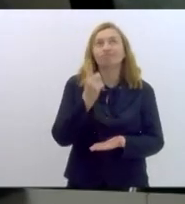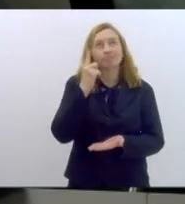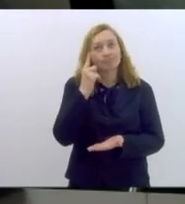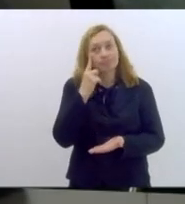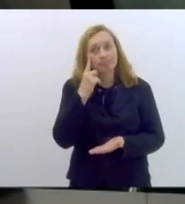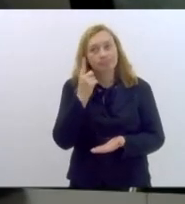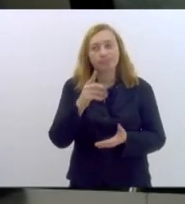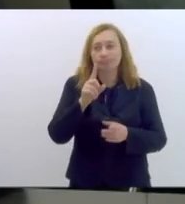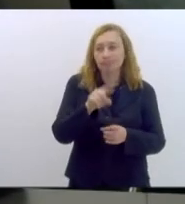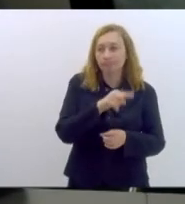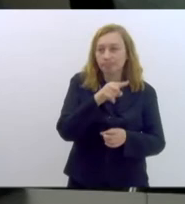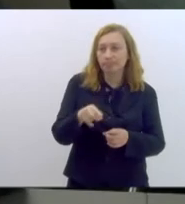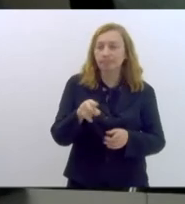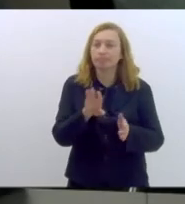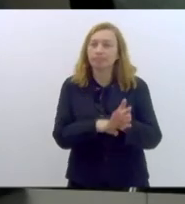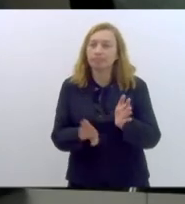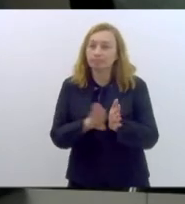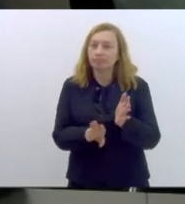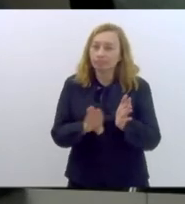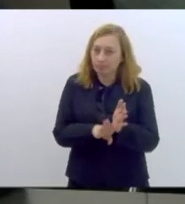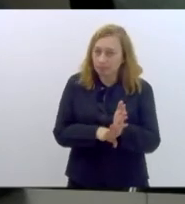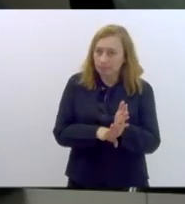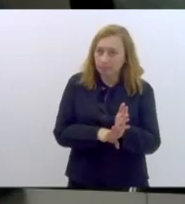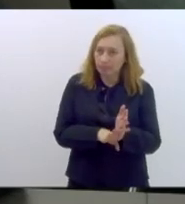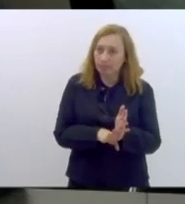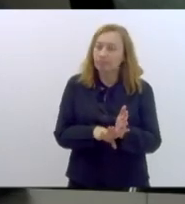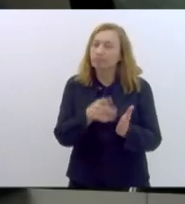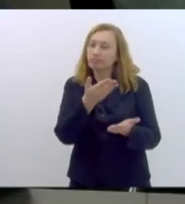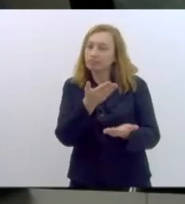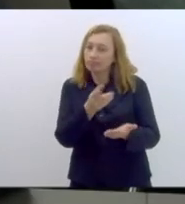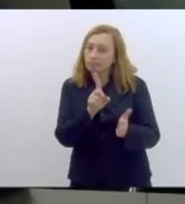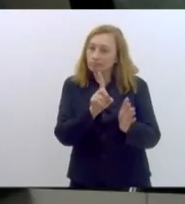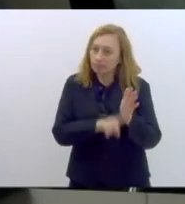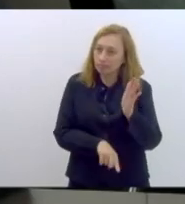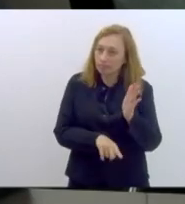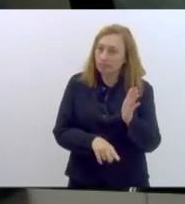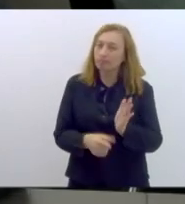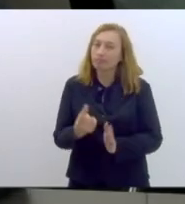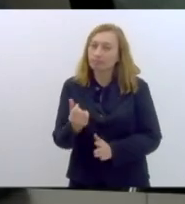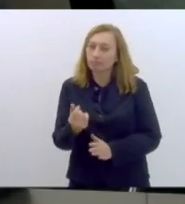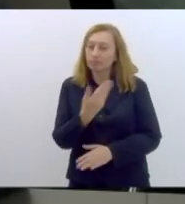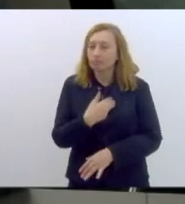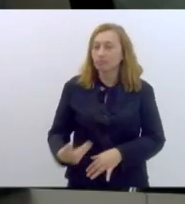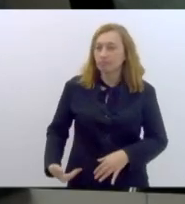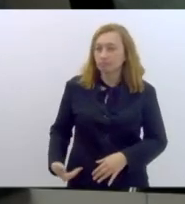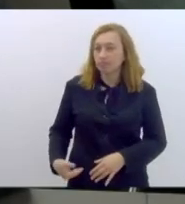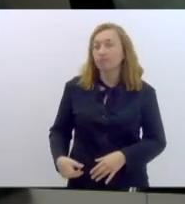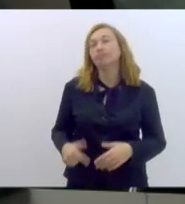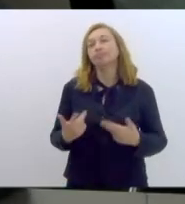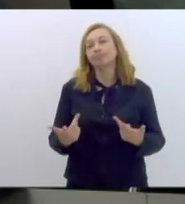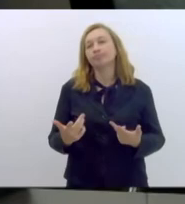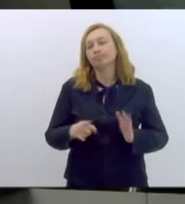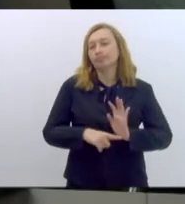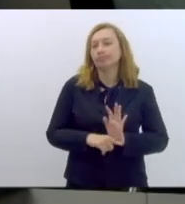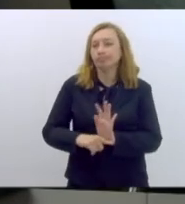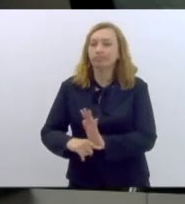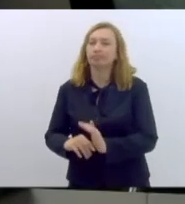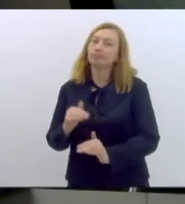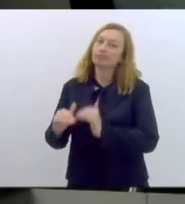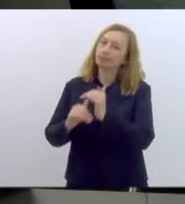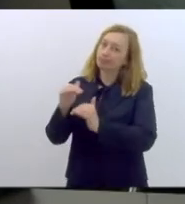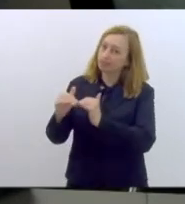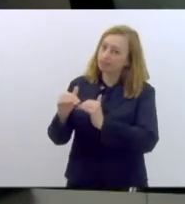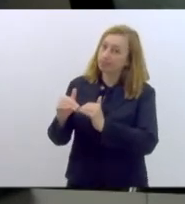em cortar gastos com o pessoal, em reduzir a máquina pública, como se isso fosse ajudar o